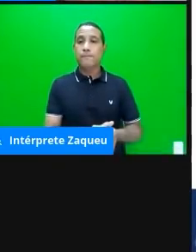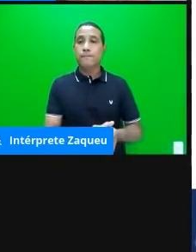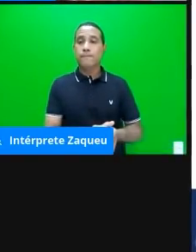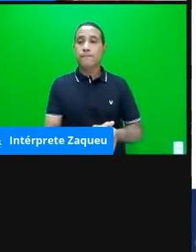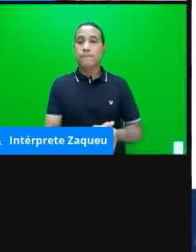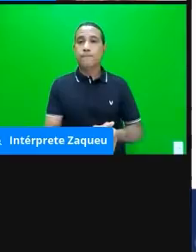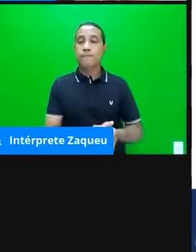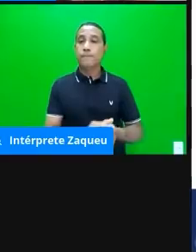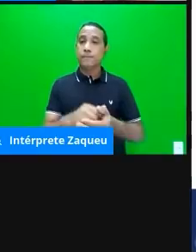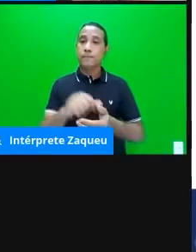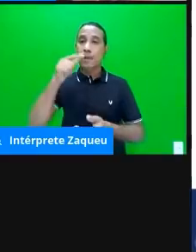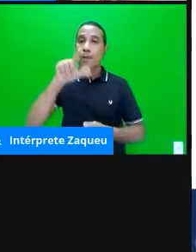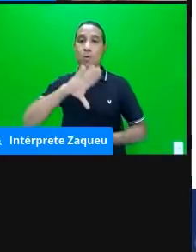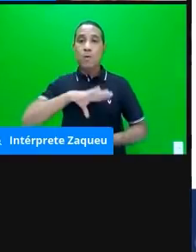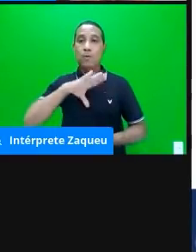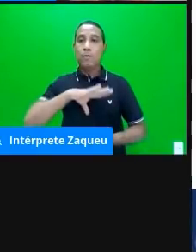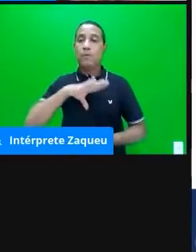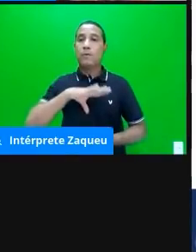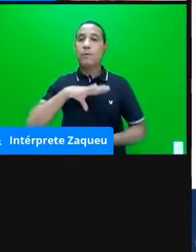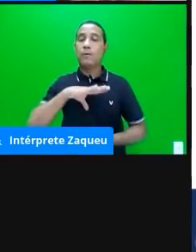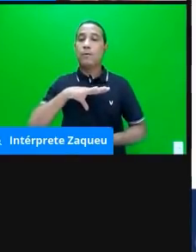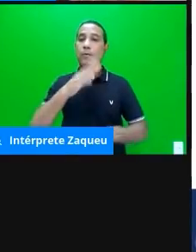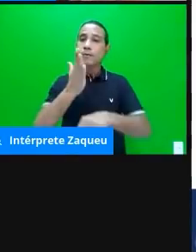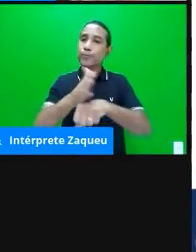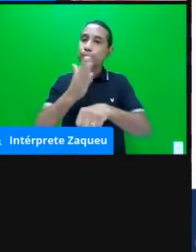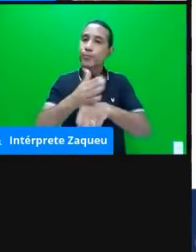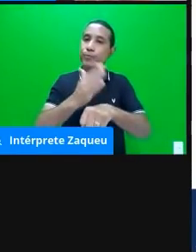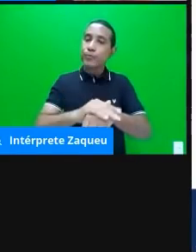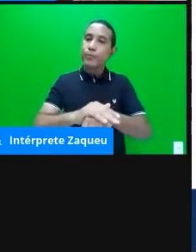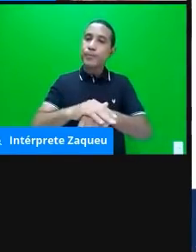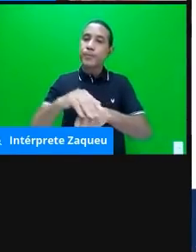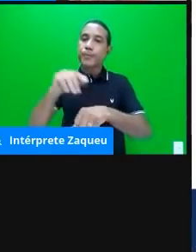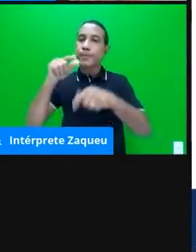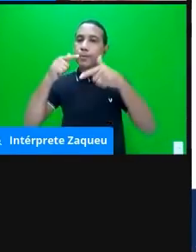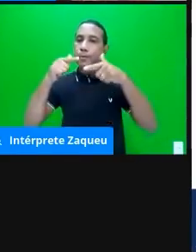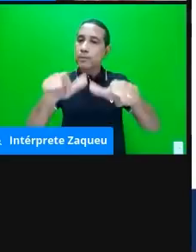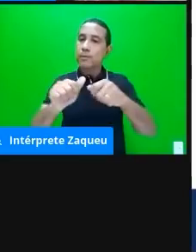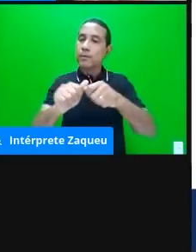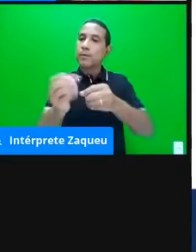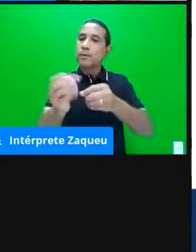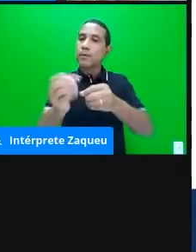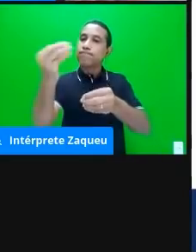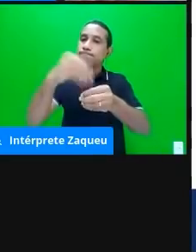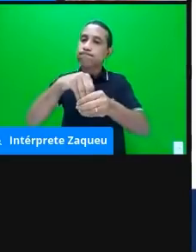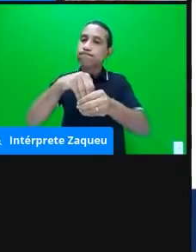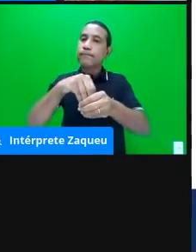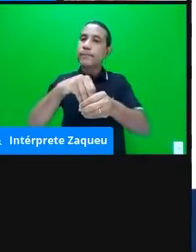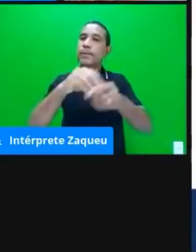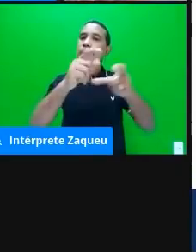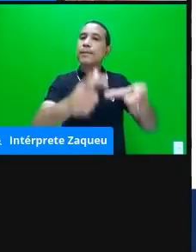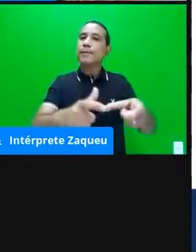da língua portuguesa, por meio das práticas de linguagem, eles também estão dentro dos campos,